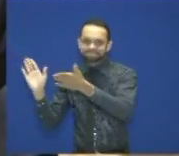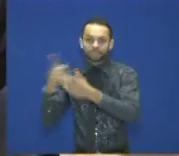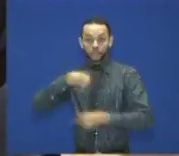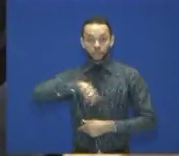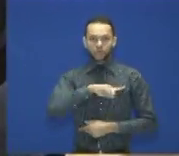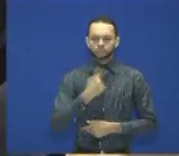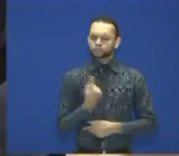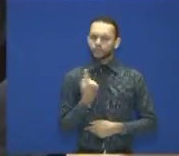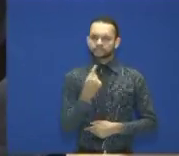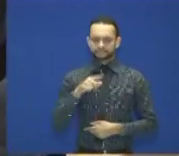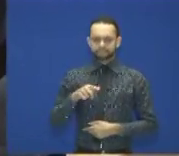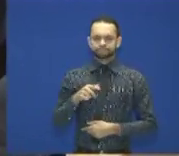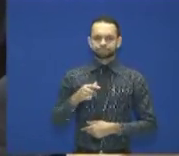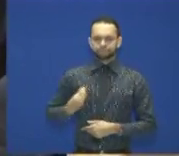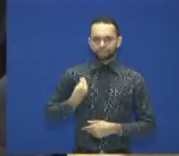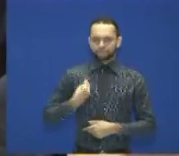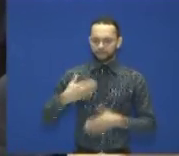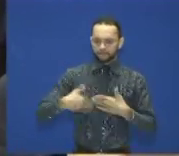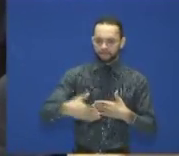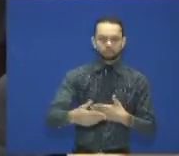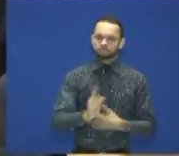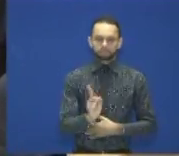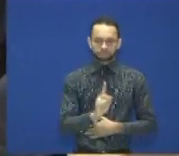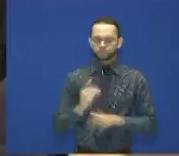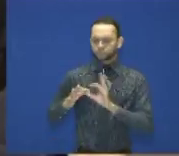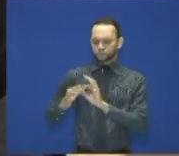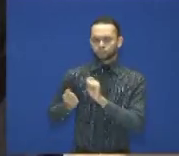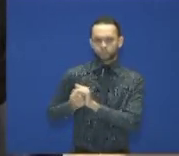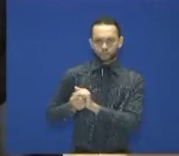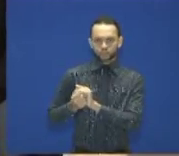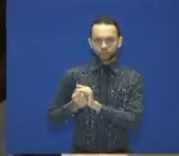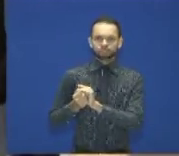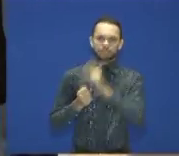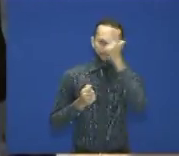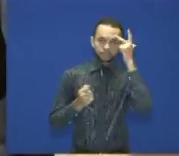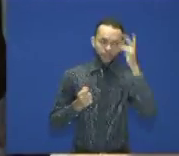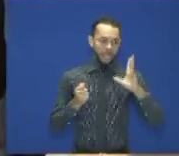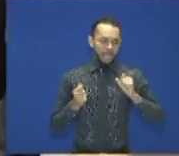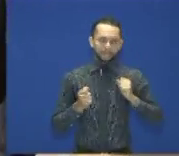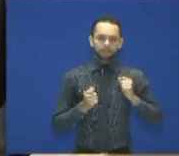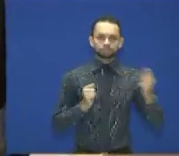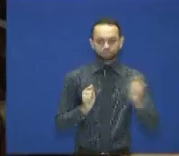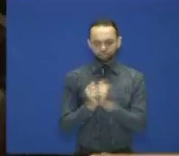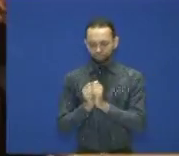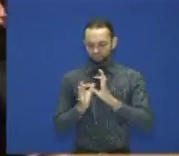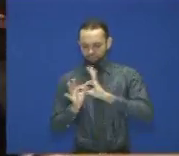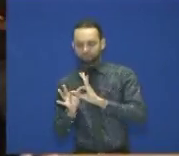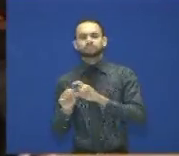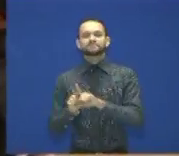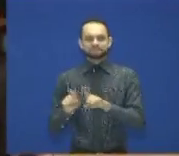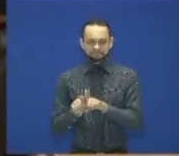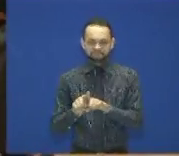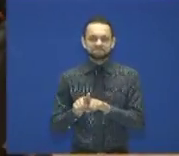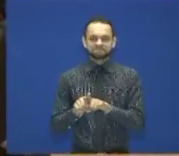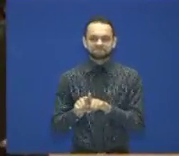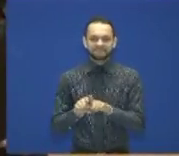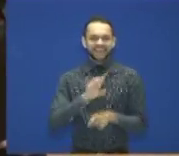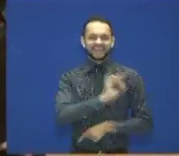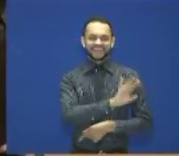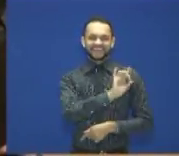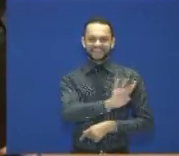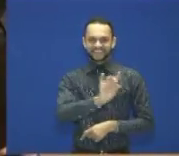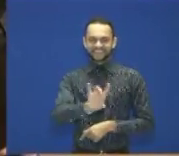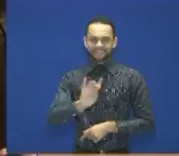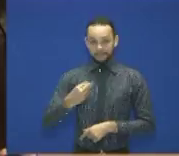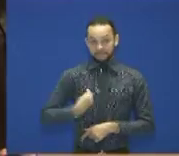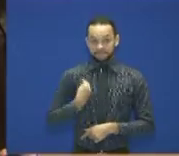só. E o amor das pessoas queridas nos nutre para continuar. Cada um aqui presente tem seu motivo